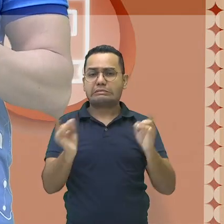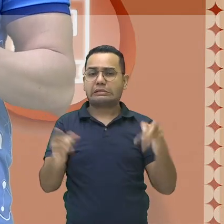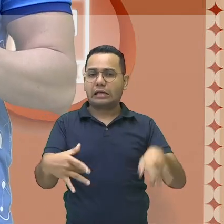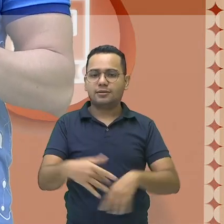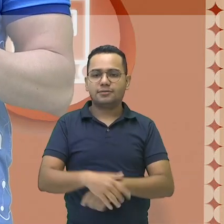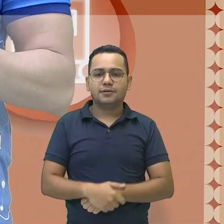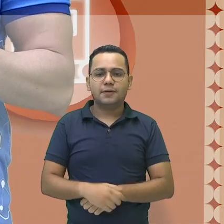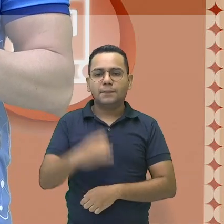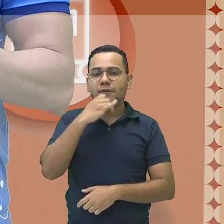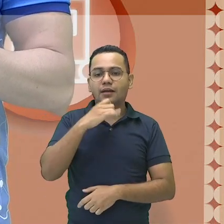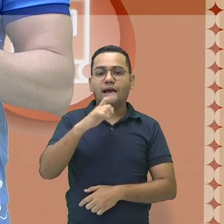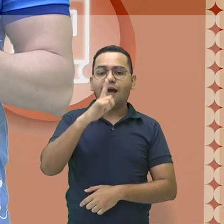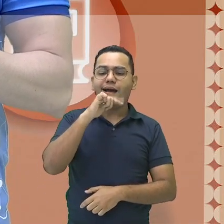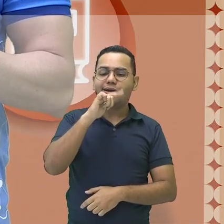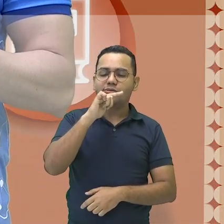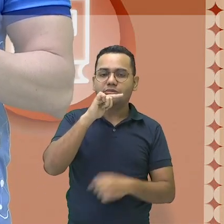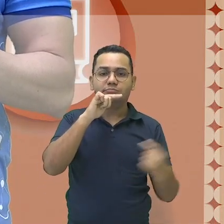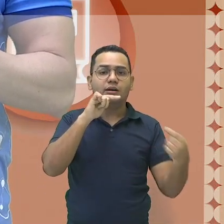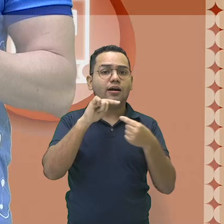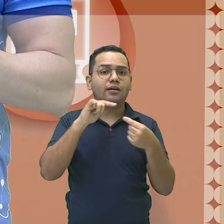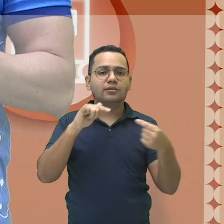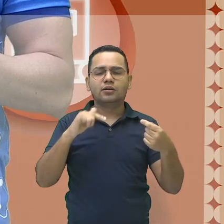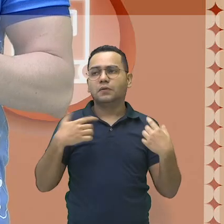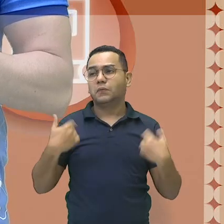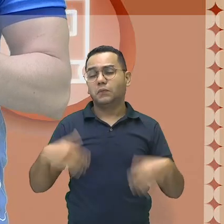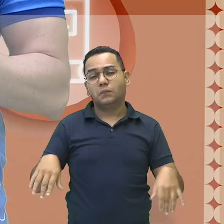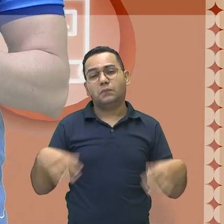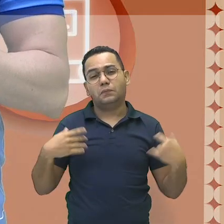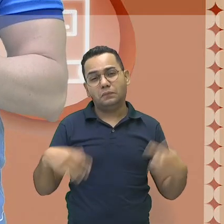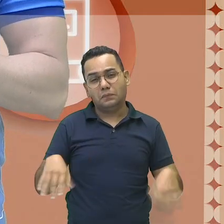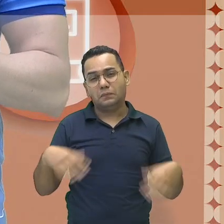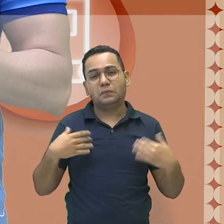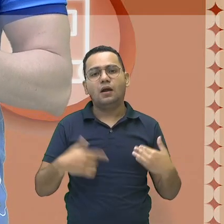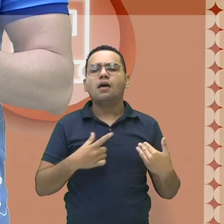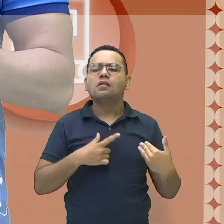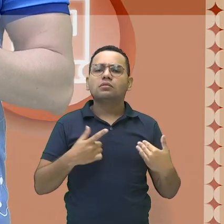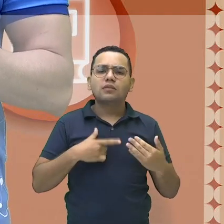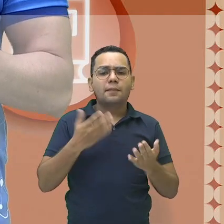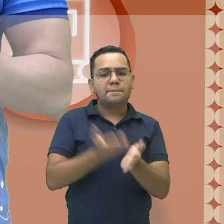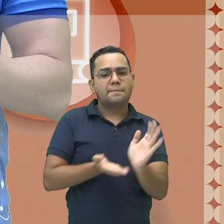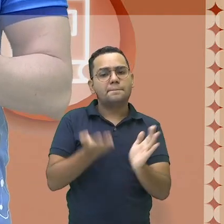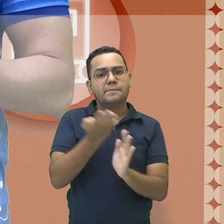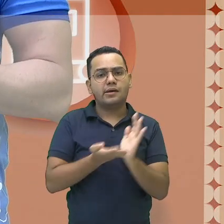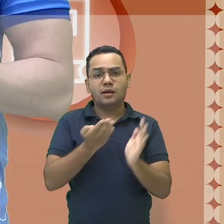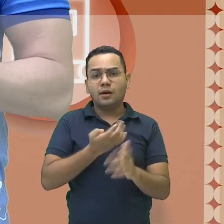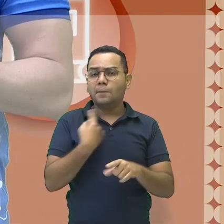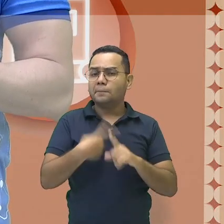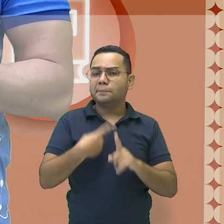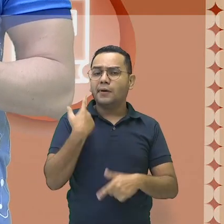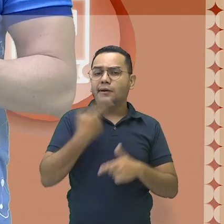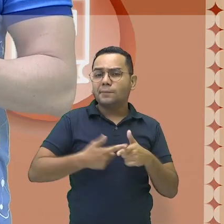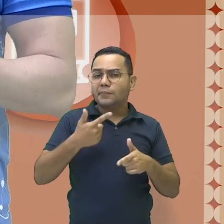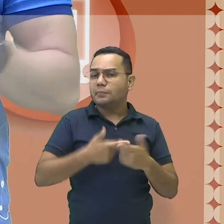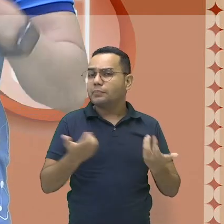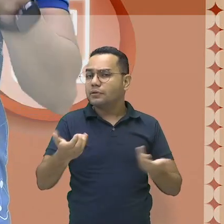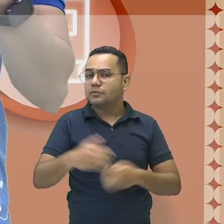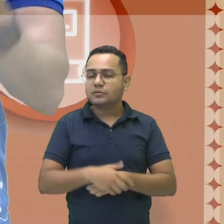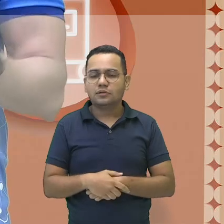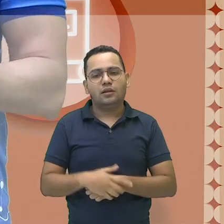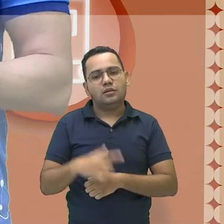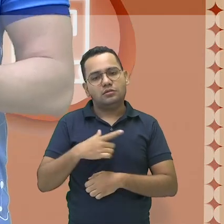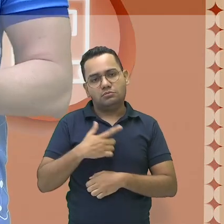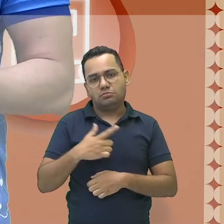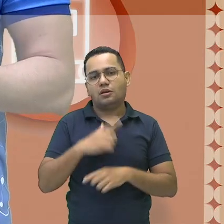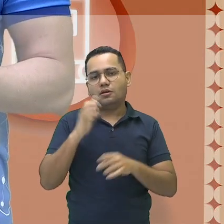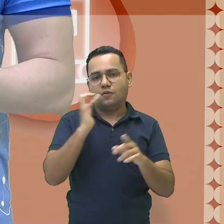Um exemplo, a água. Nós desperdiçamos muita água, sabe? E isso, obviamente, é um problema que afeta